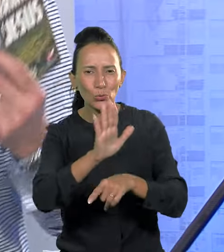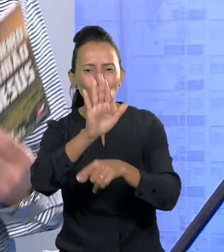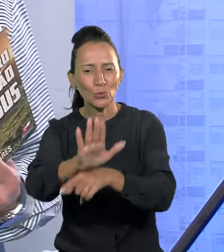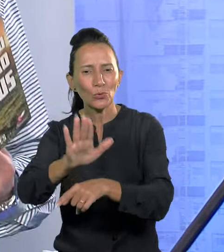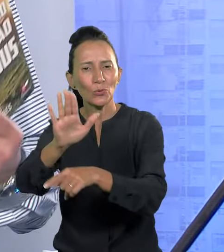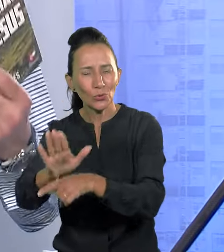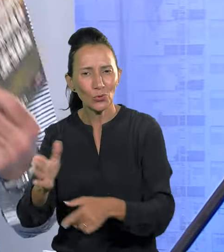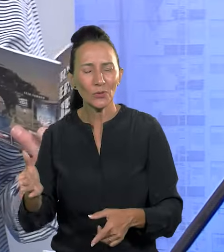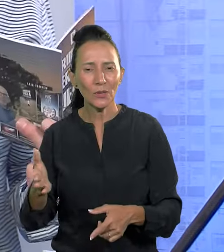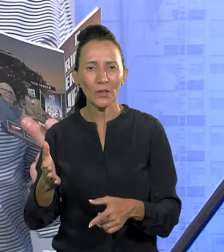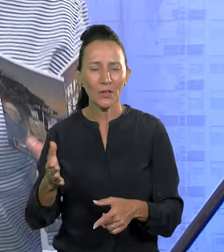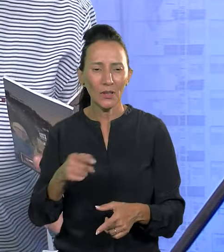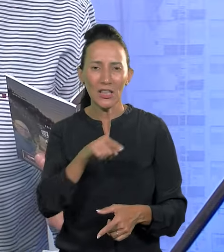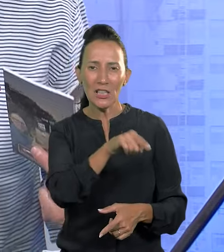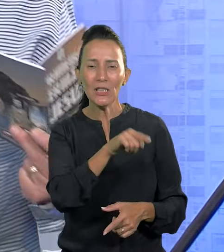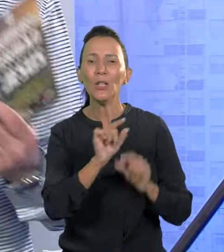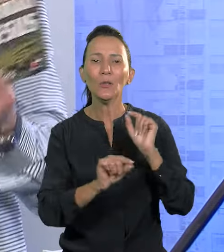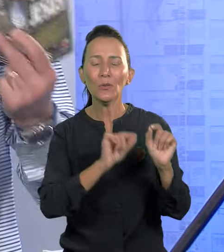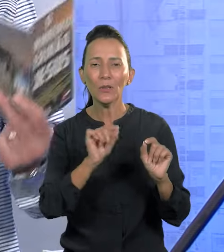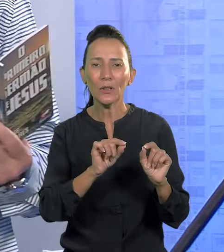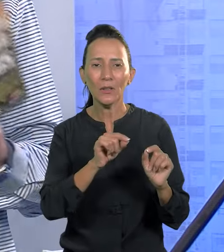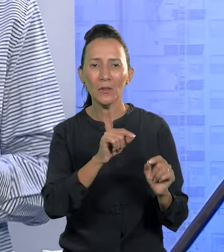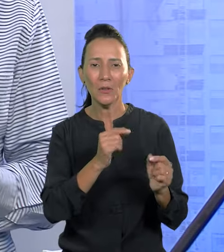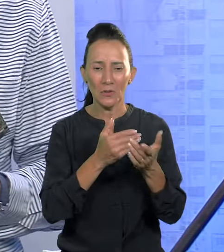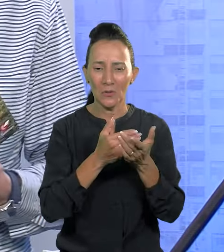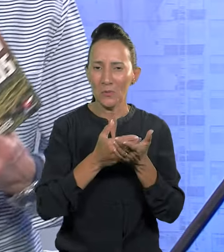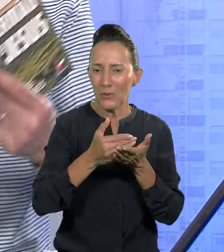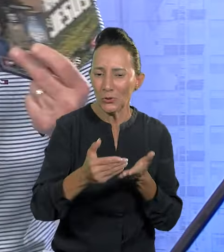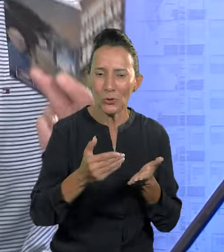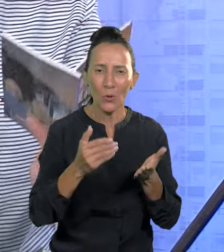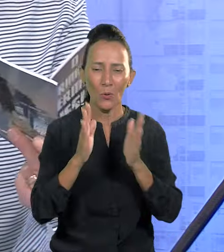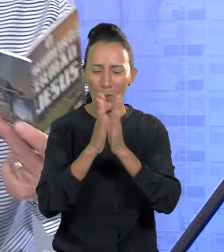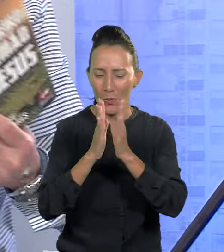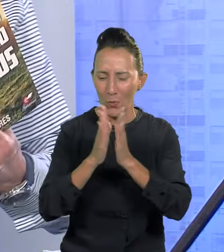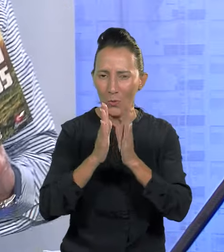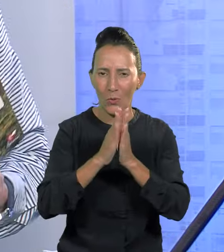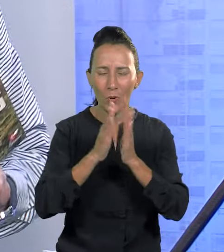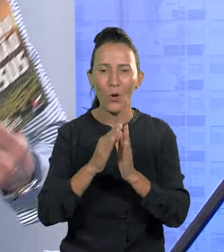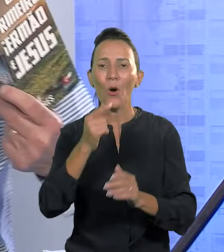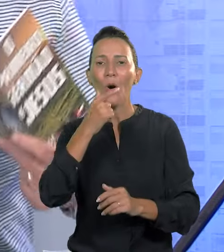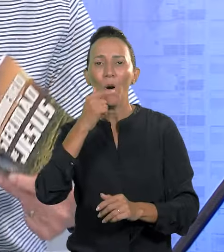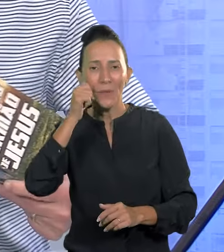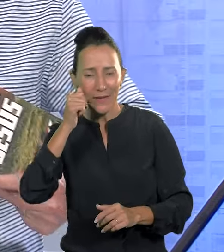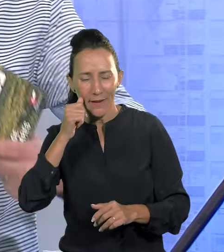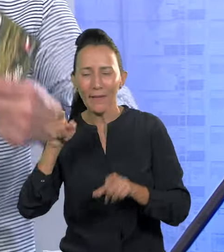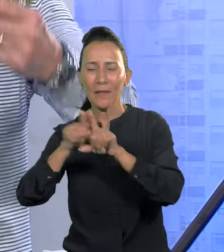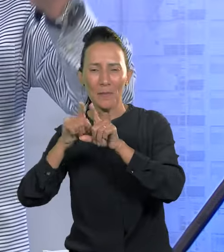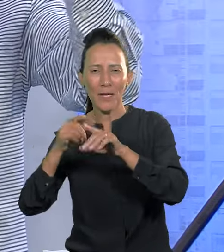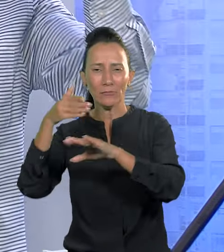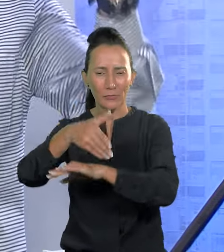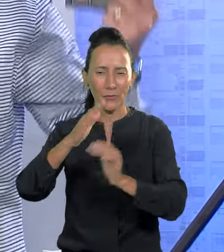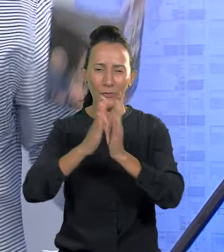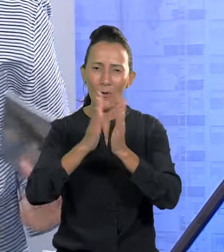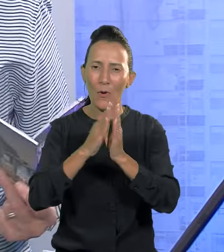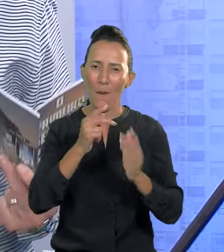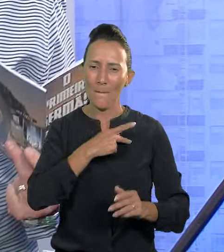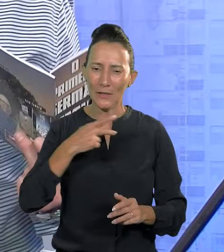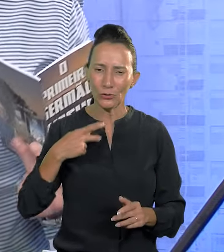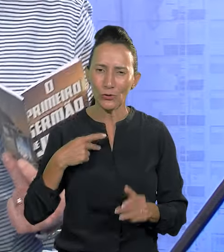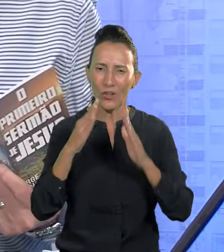emocional, espiritual. E ele fez uma campanha, ela fez uma campanha, o pastor era um homem,